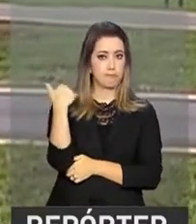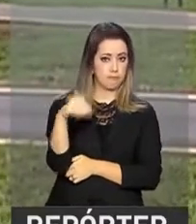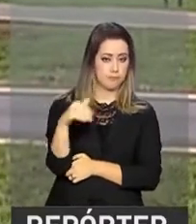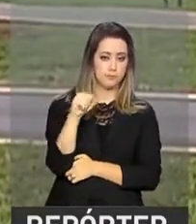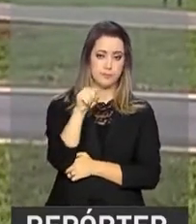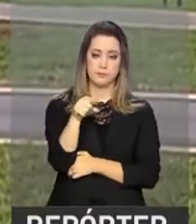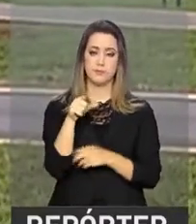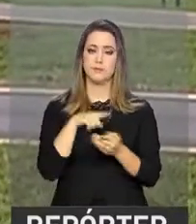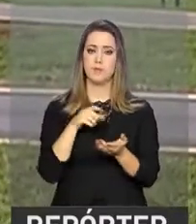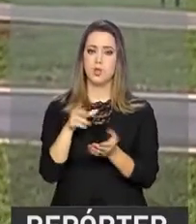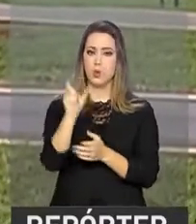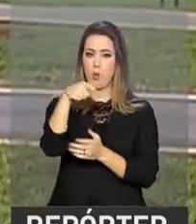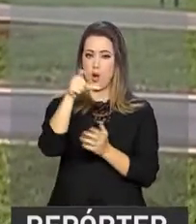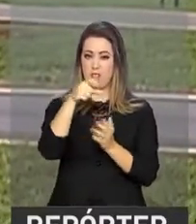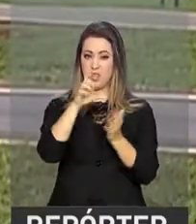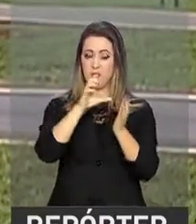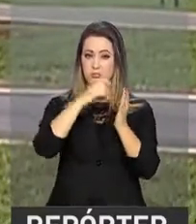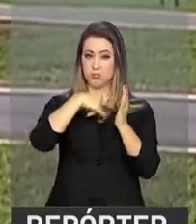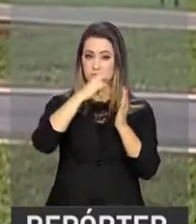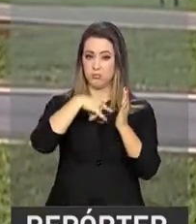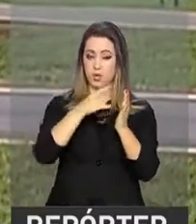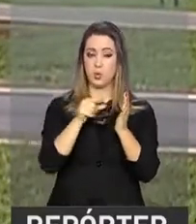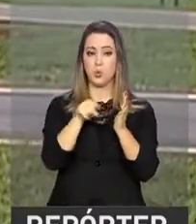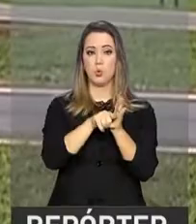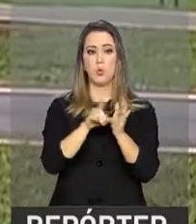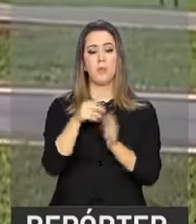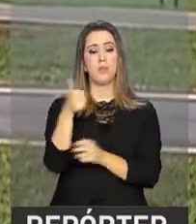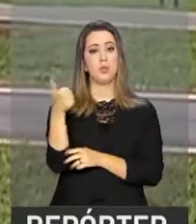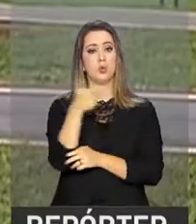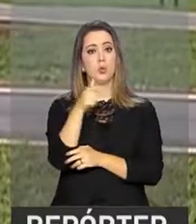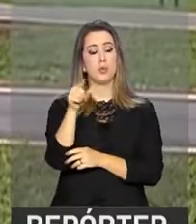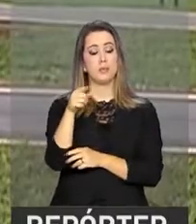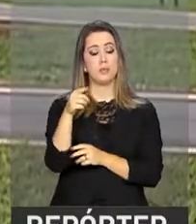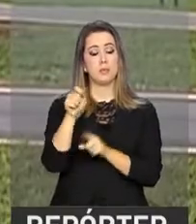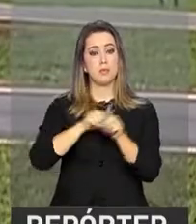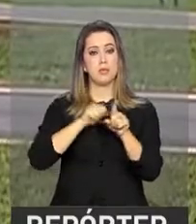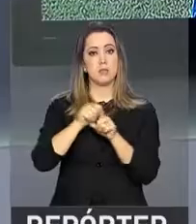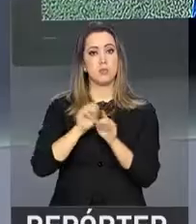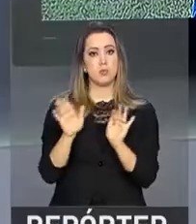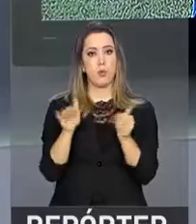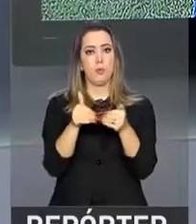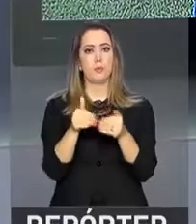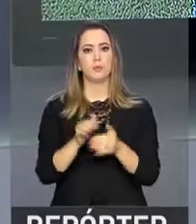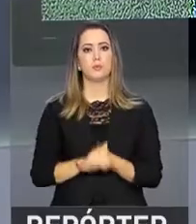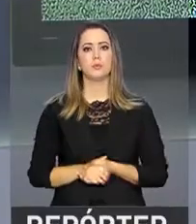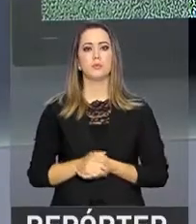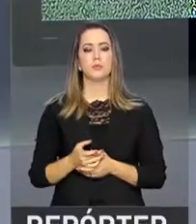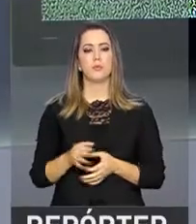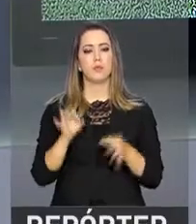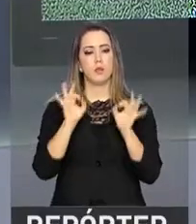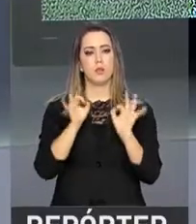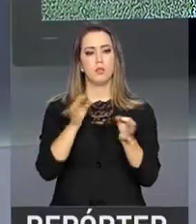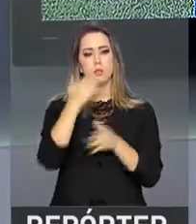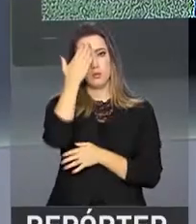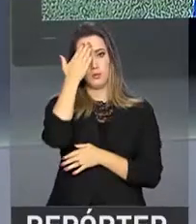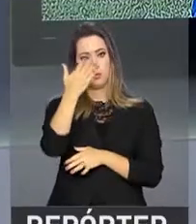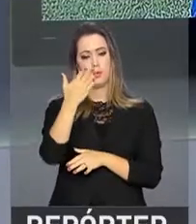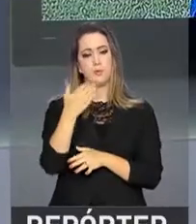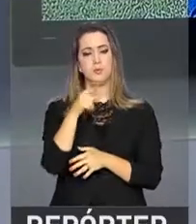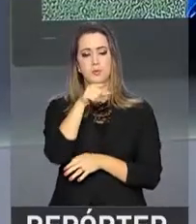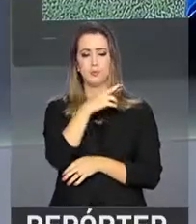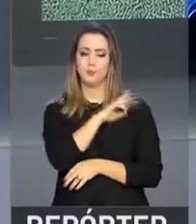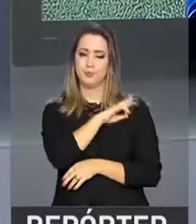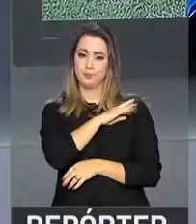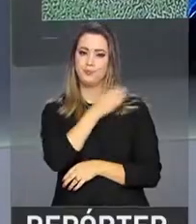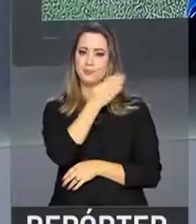R$ 2.934,70 e vai ter a carteira de habilitação suspensa por 12 meses. Eu volto com você, Roberto. É isso mesmo. Pablo, obrigado a você e ao porta-voz